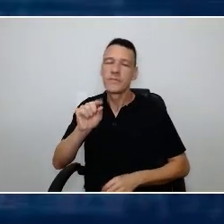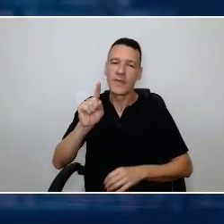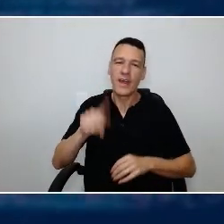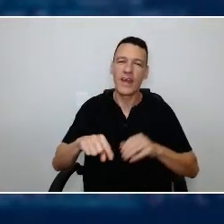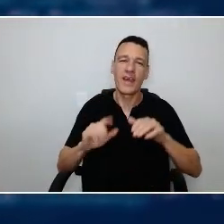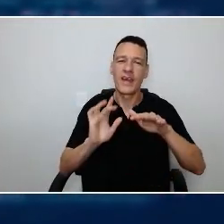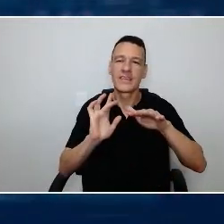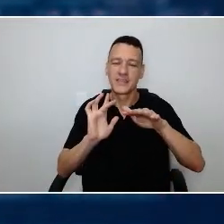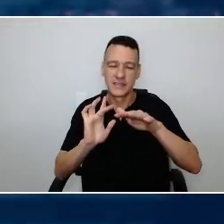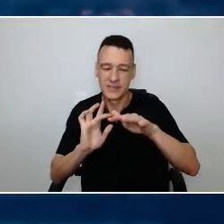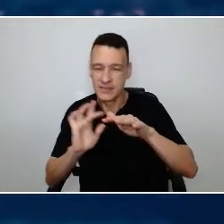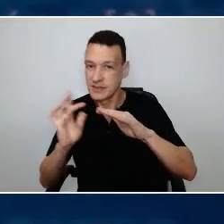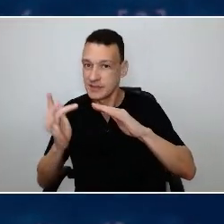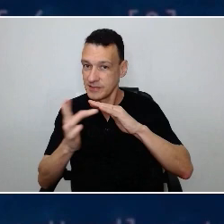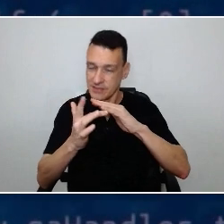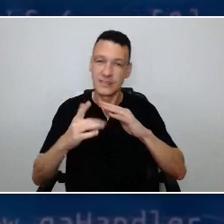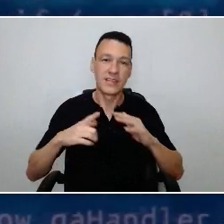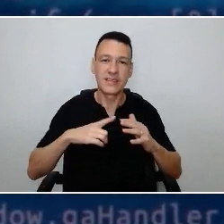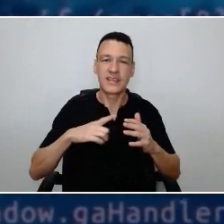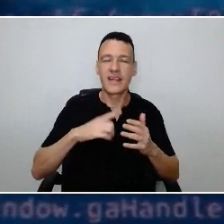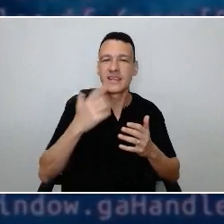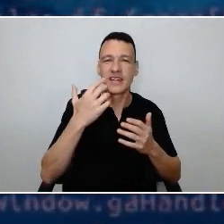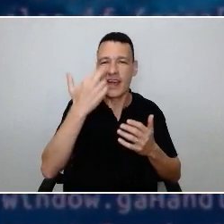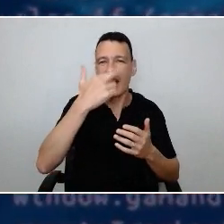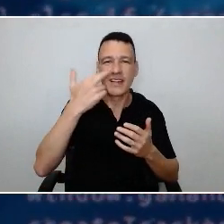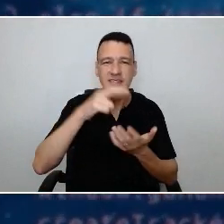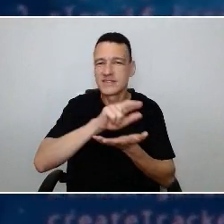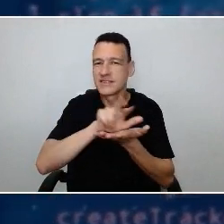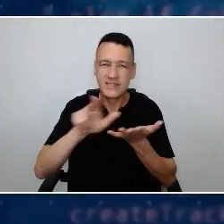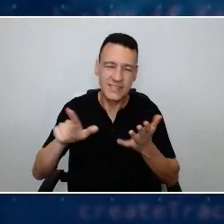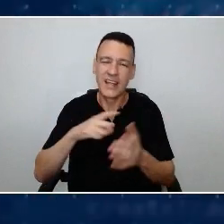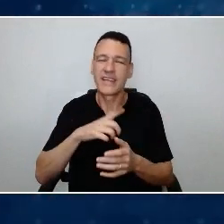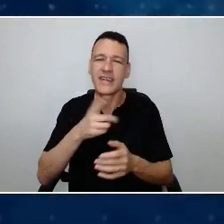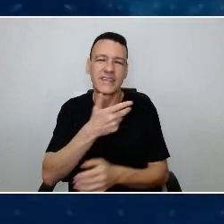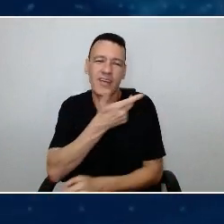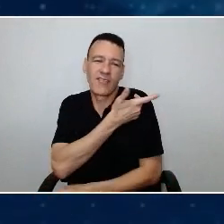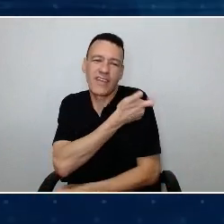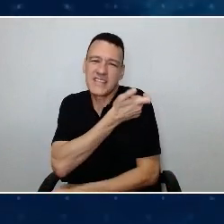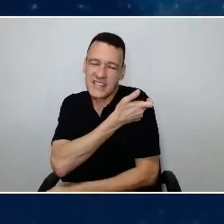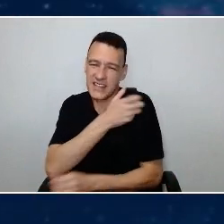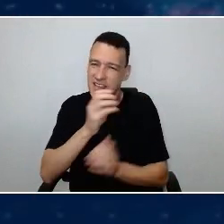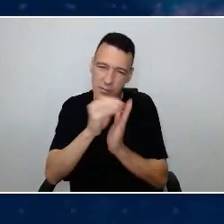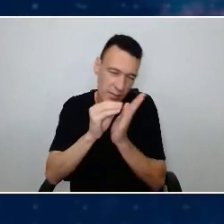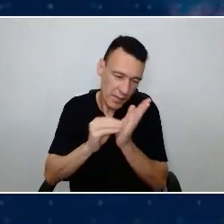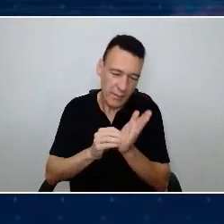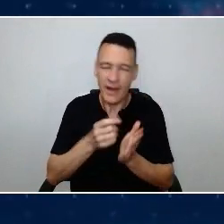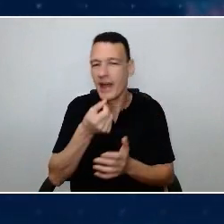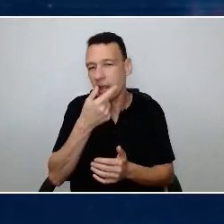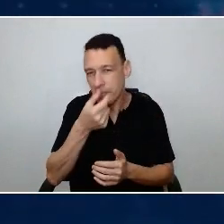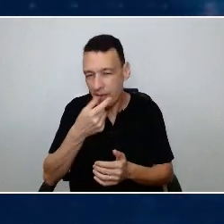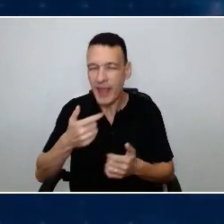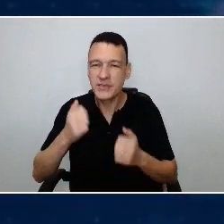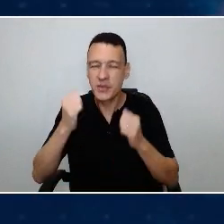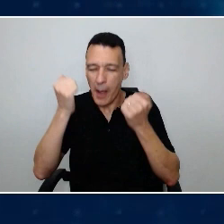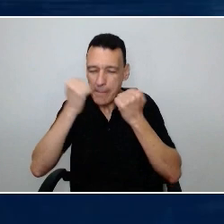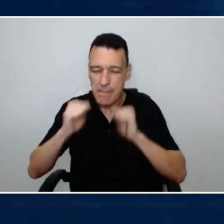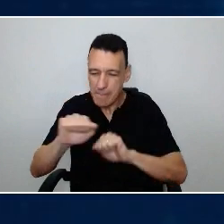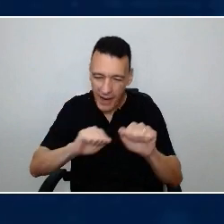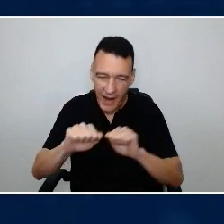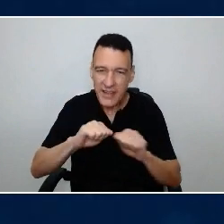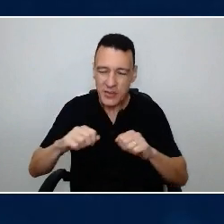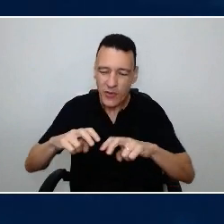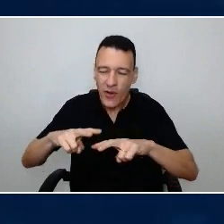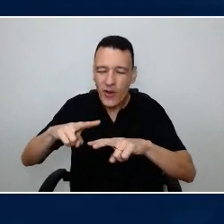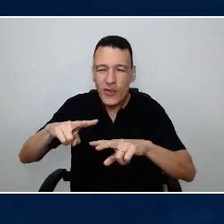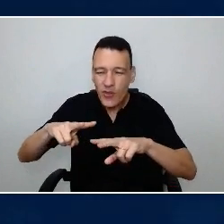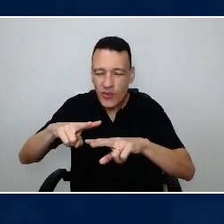interagem entre si onde tem registro de vacinas de medicamento de banho eosa os pets lá eles não curtem